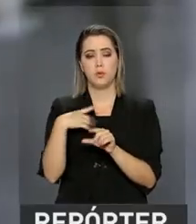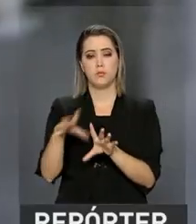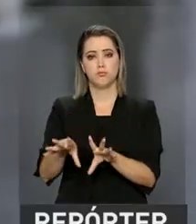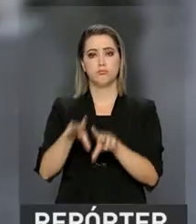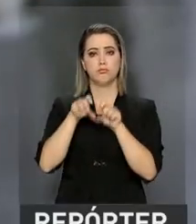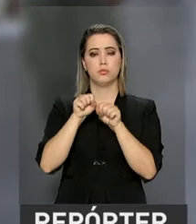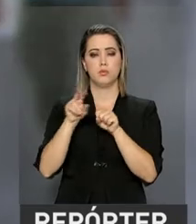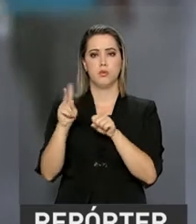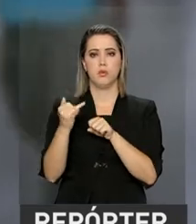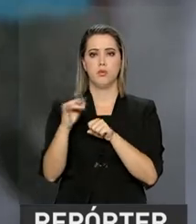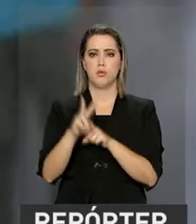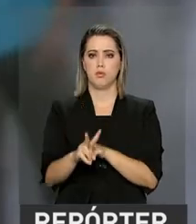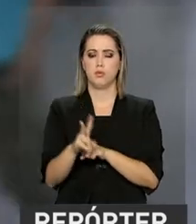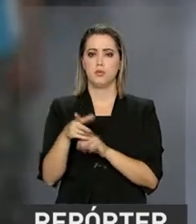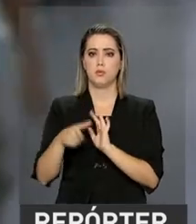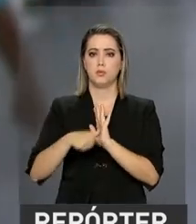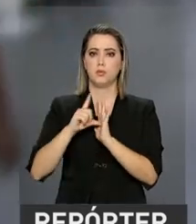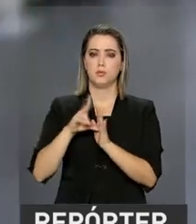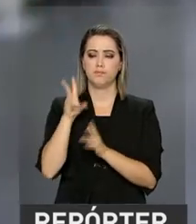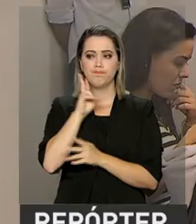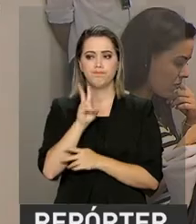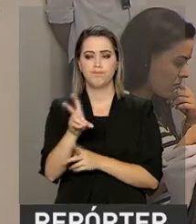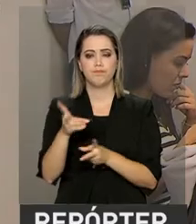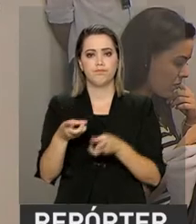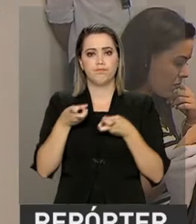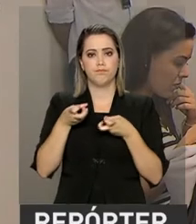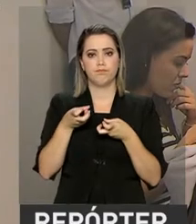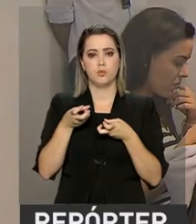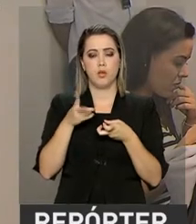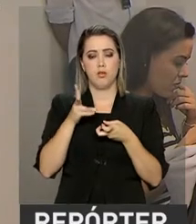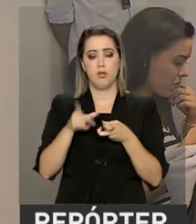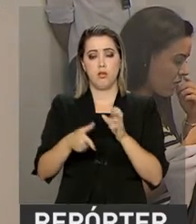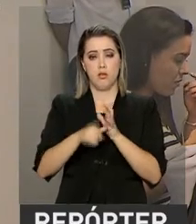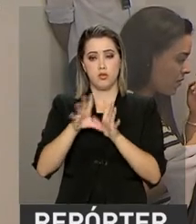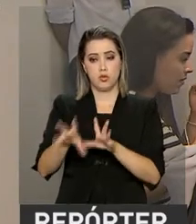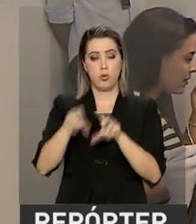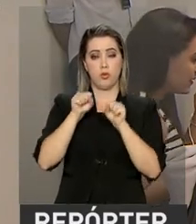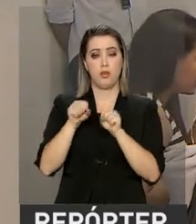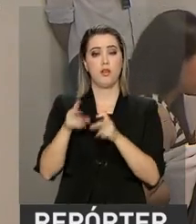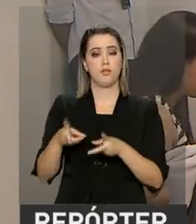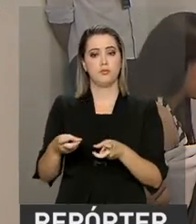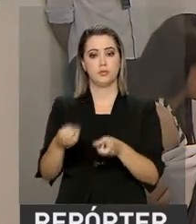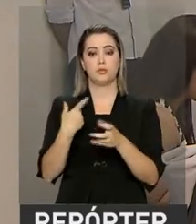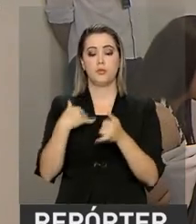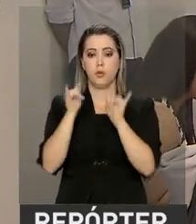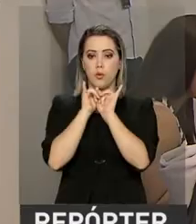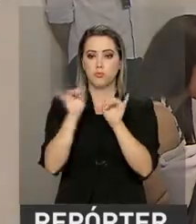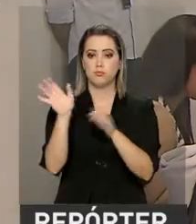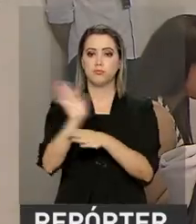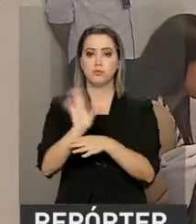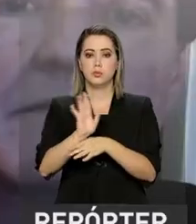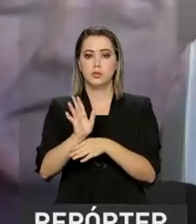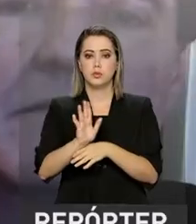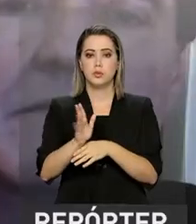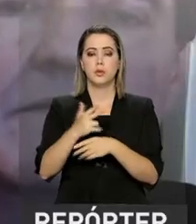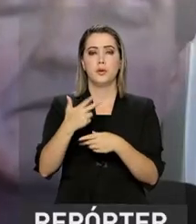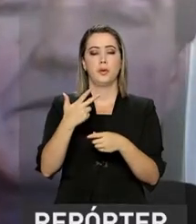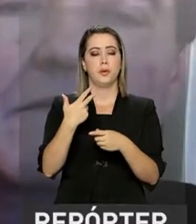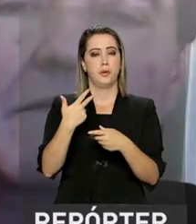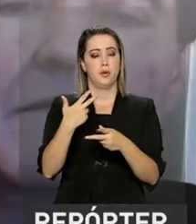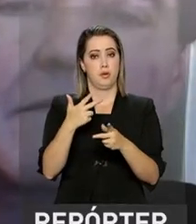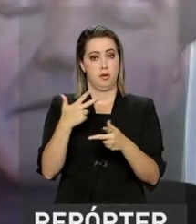hiv antes da exposição ao vírus o anúncio foi feito por meio de videoconferência pelo ministro ricardo